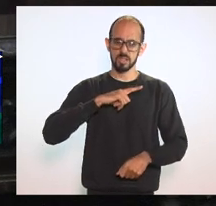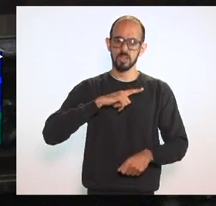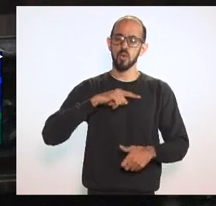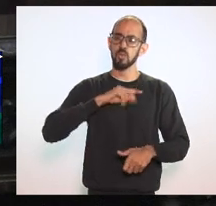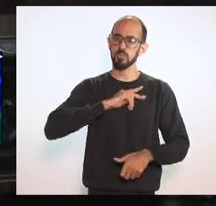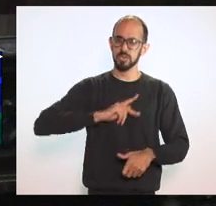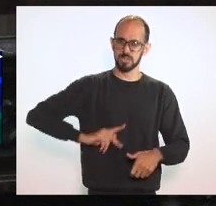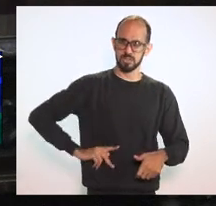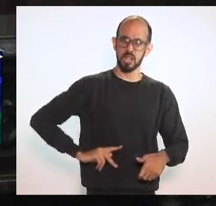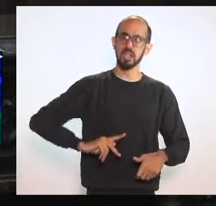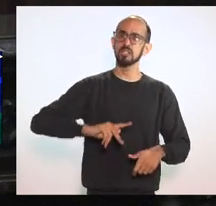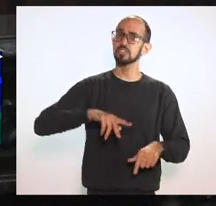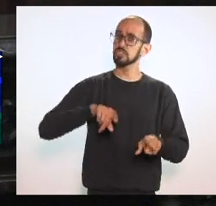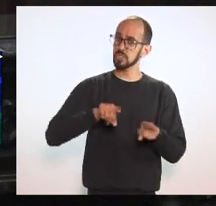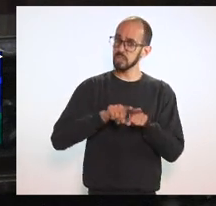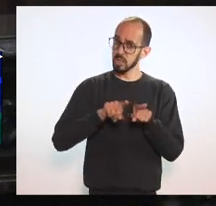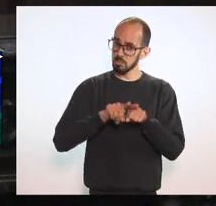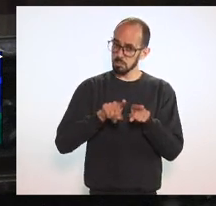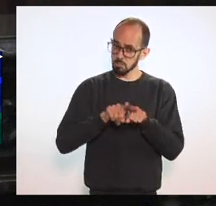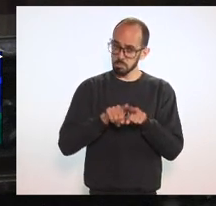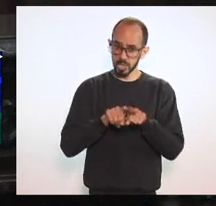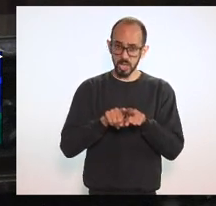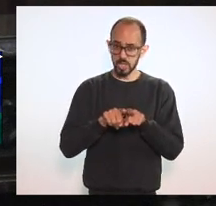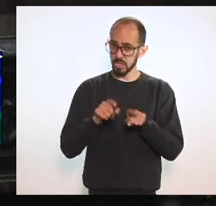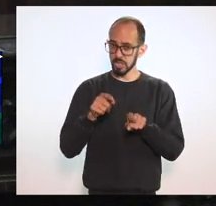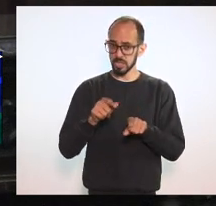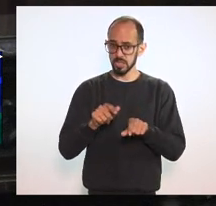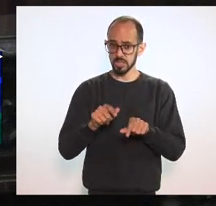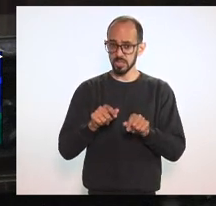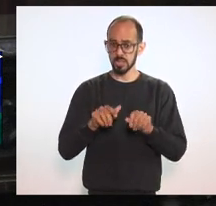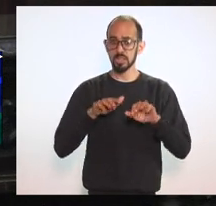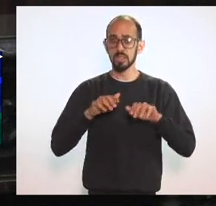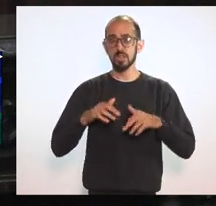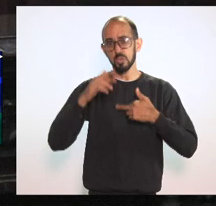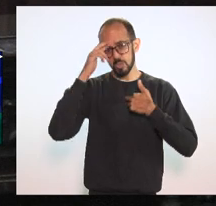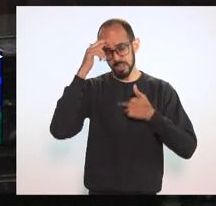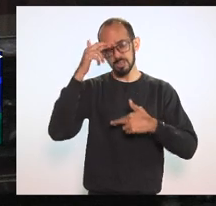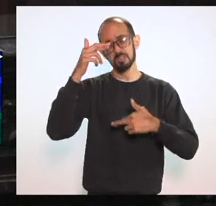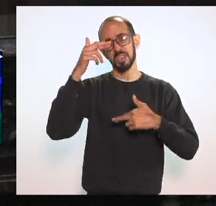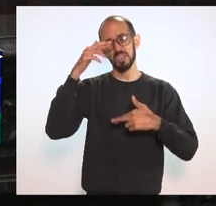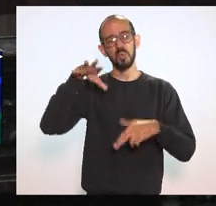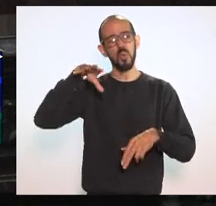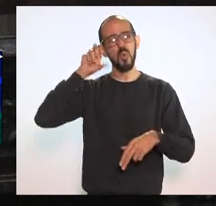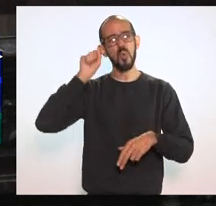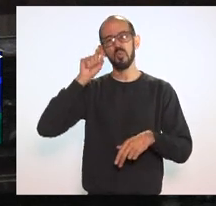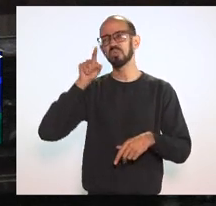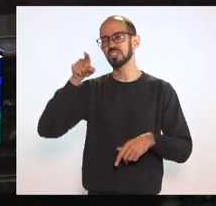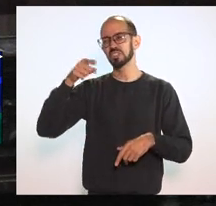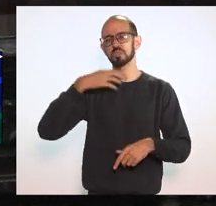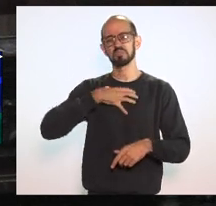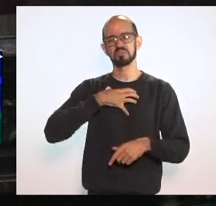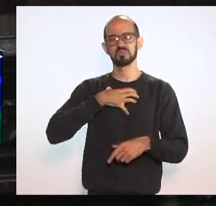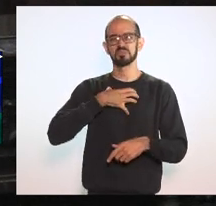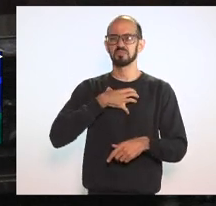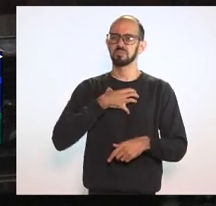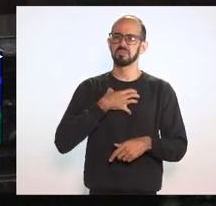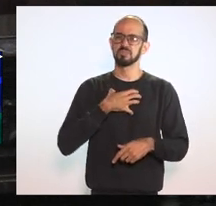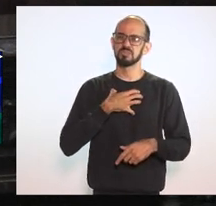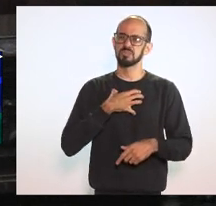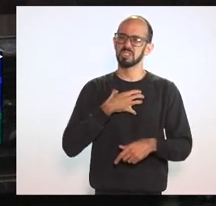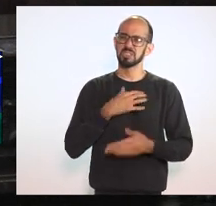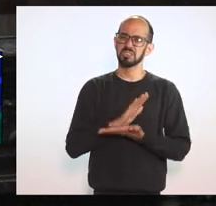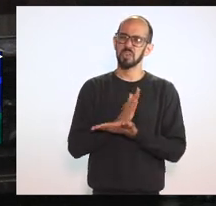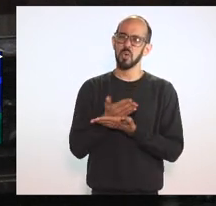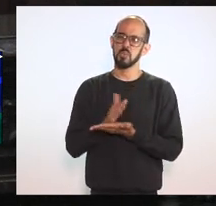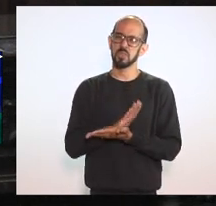e tente da República sem subserviência mas ao mesmo tempo respeitosos ouvir isso me causa muito